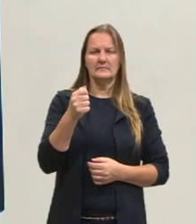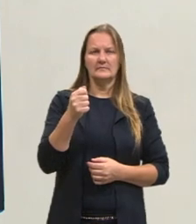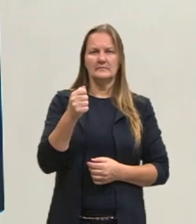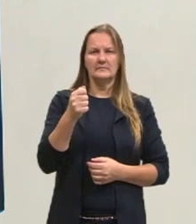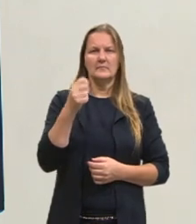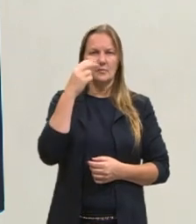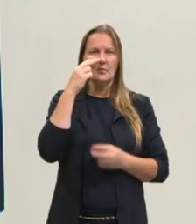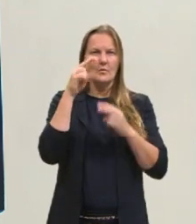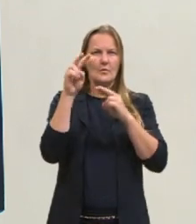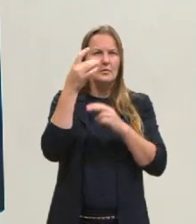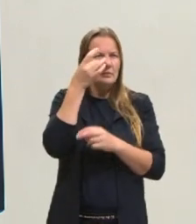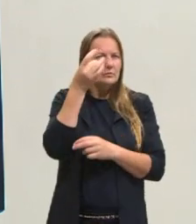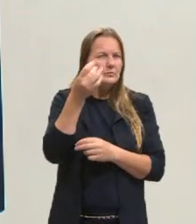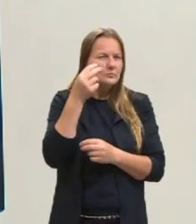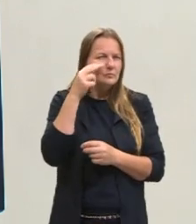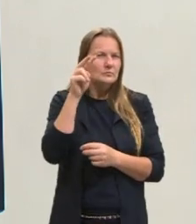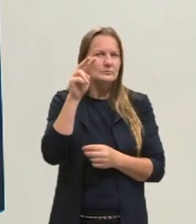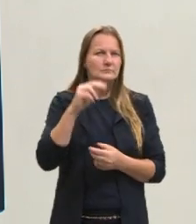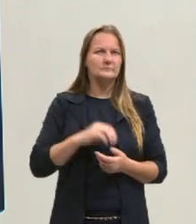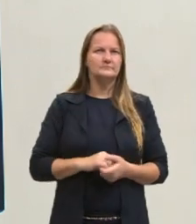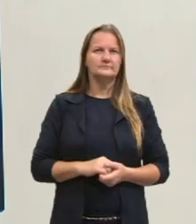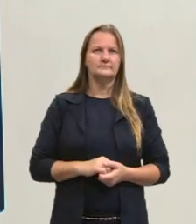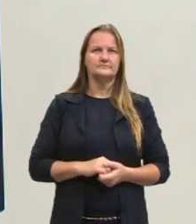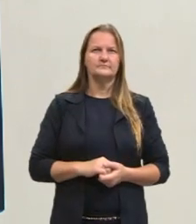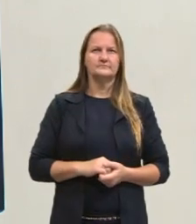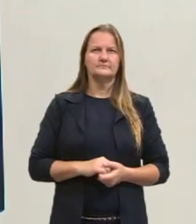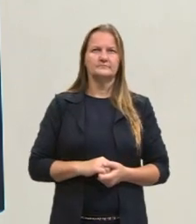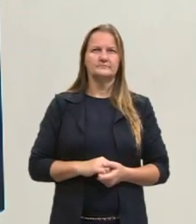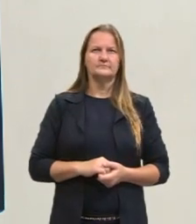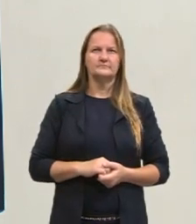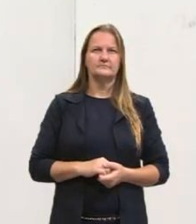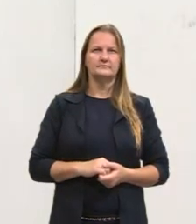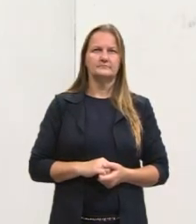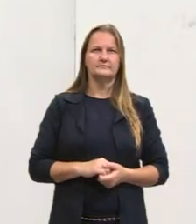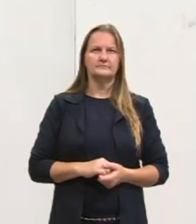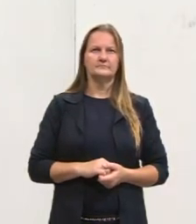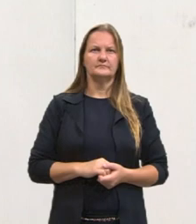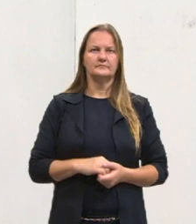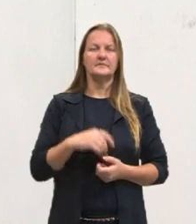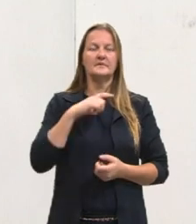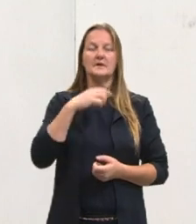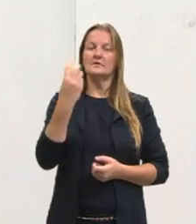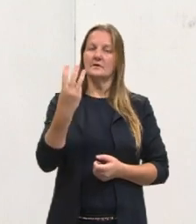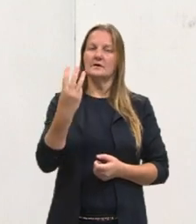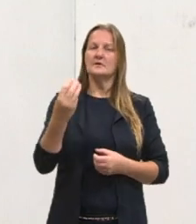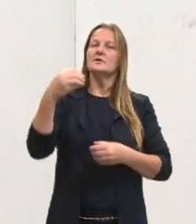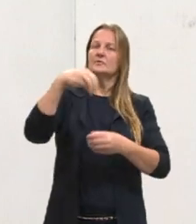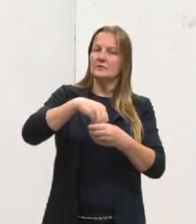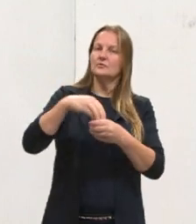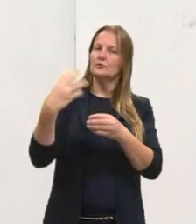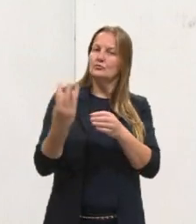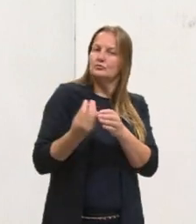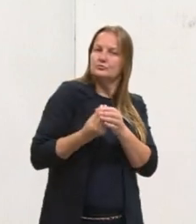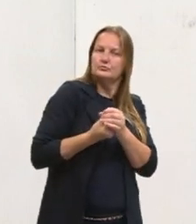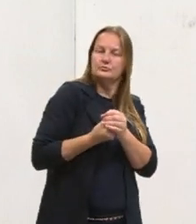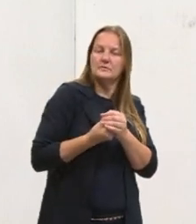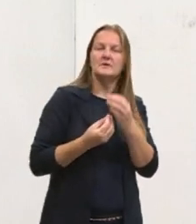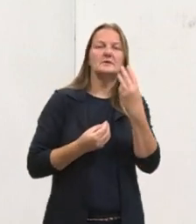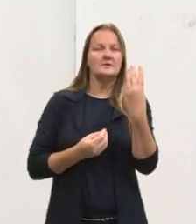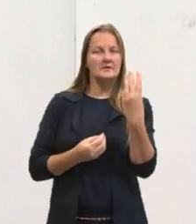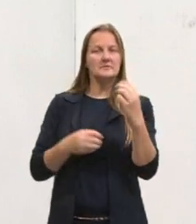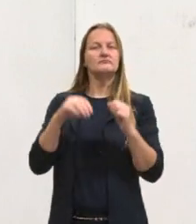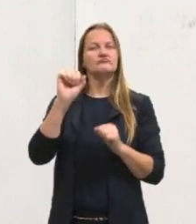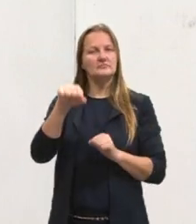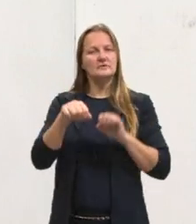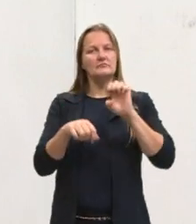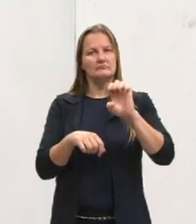determinar. Ó, 3 pertence ou não pertence a A? Aqui nós temos 3 dentro do conjunto A, então 3 pertence ao conjunto